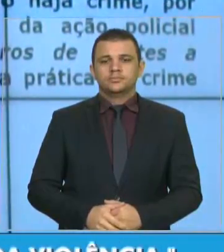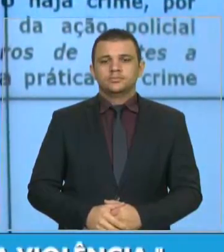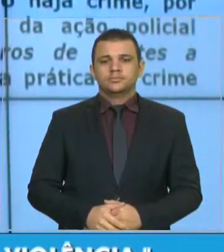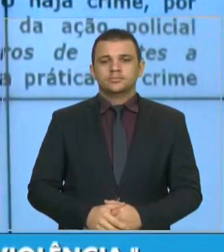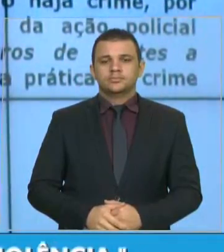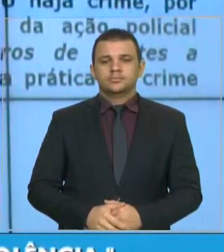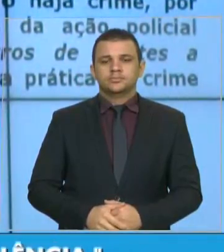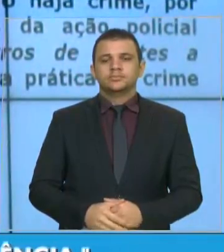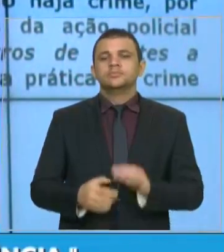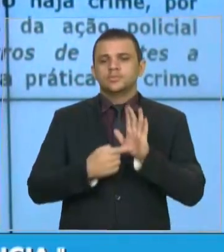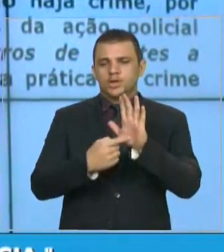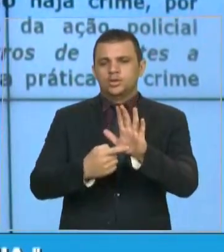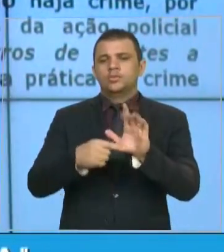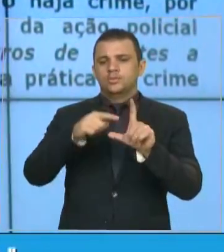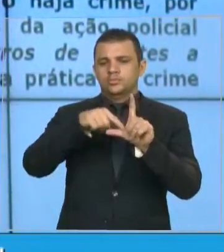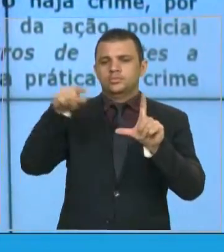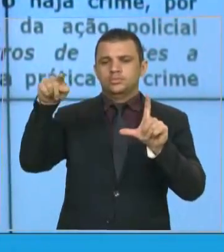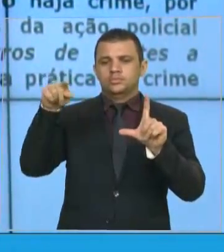Os gráficos, por favor.